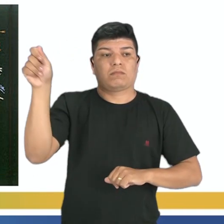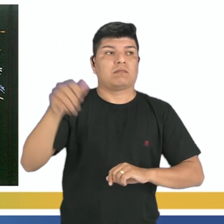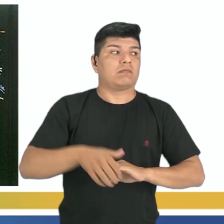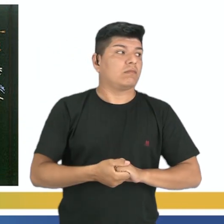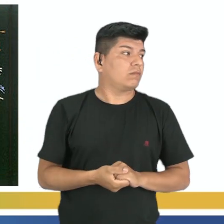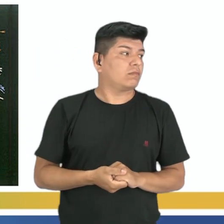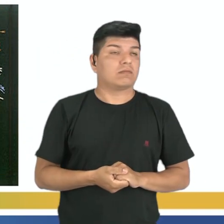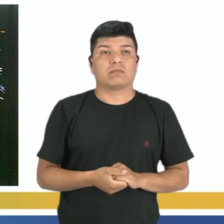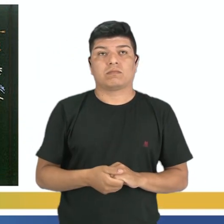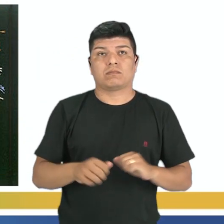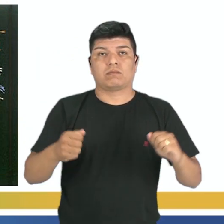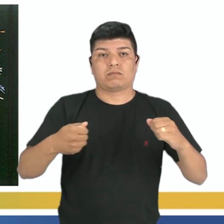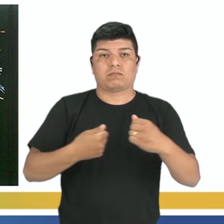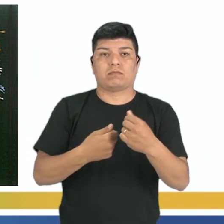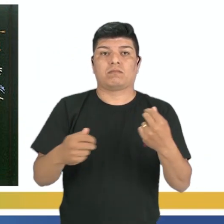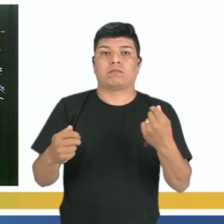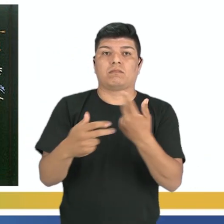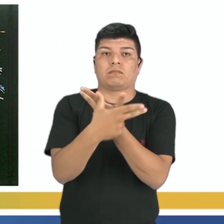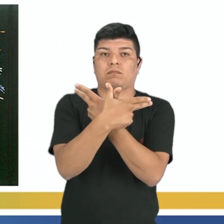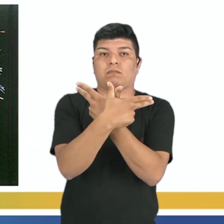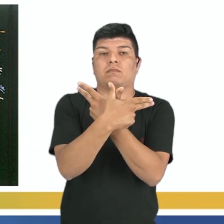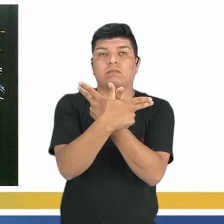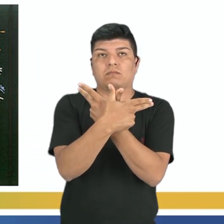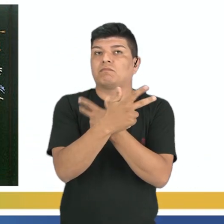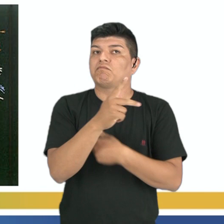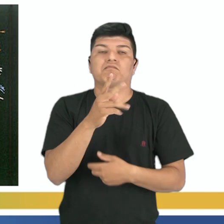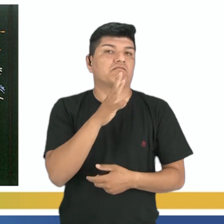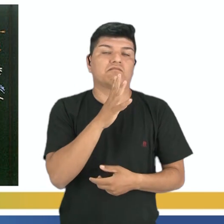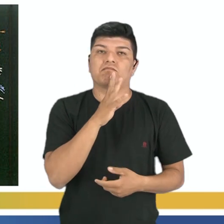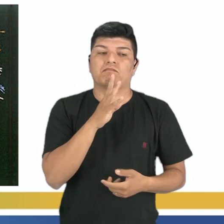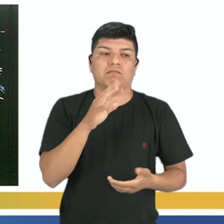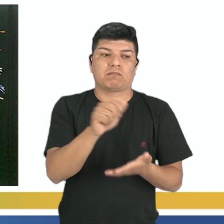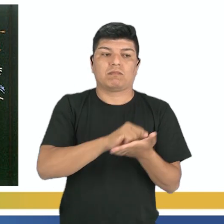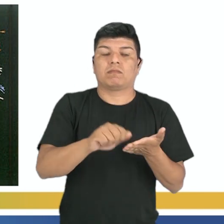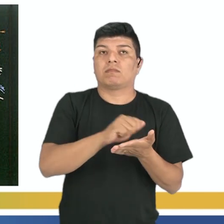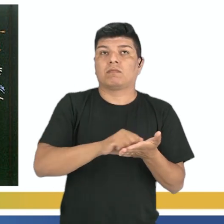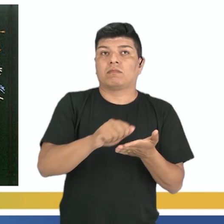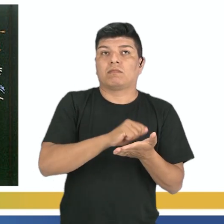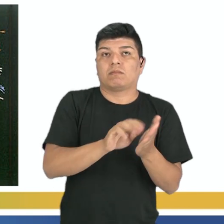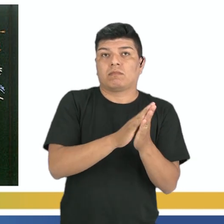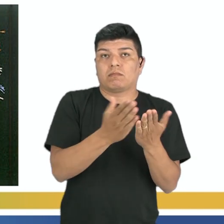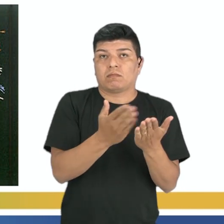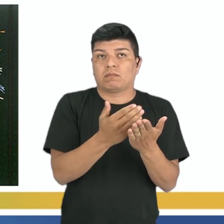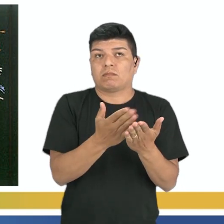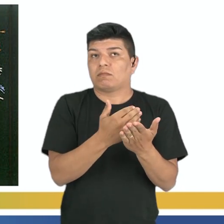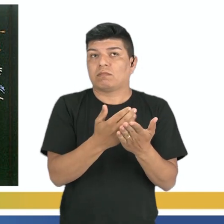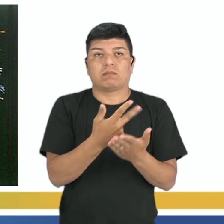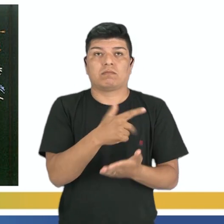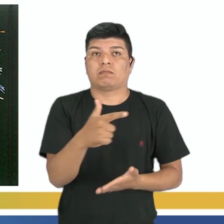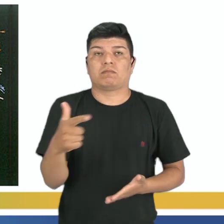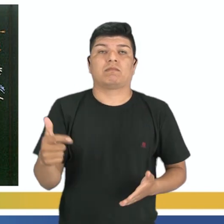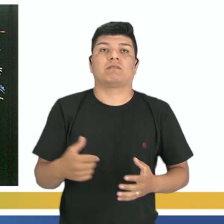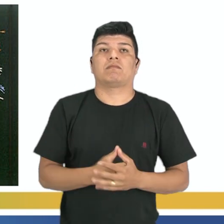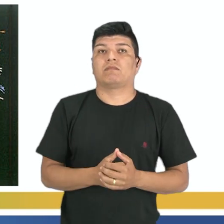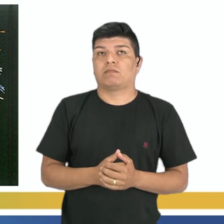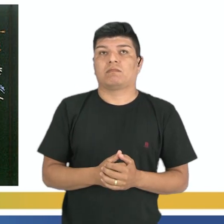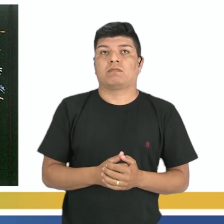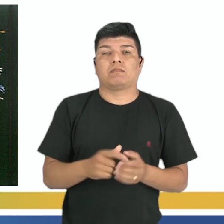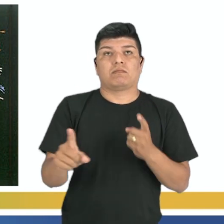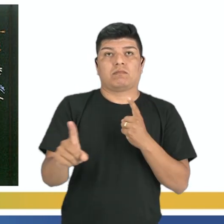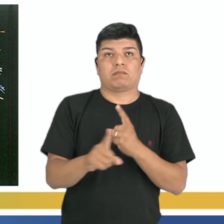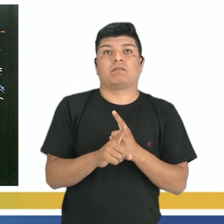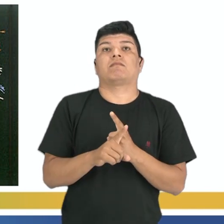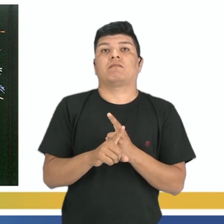Então, os Incas não conheciam a escrita, por isso não nos deixaram livros que pudessem, né, contar a história deles. Então, foram